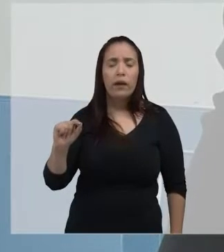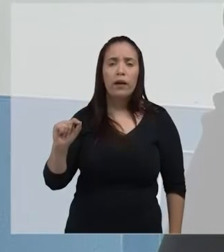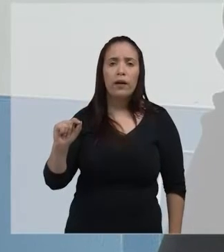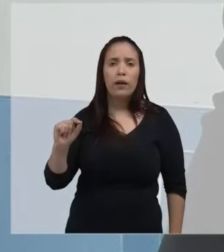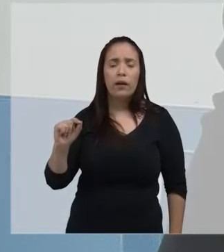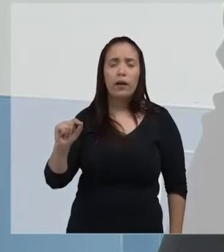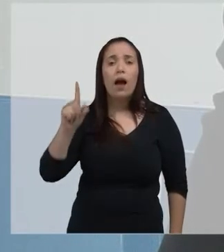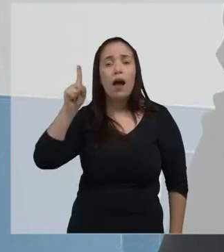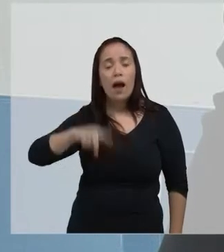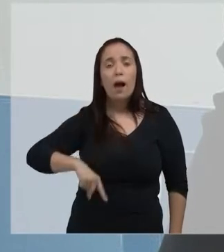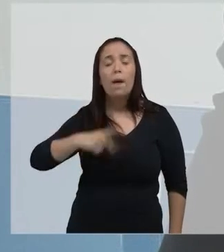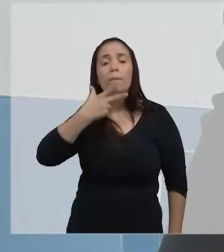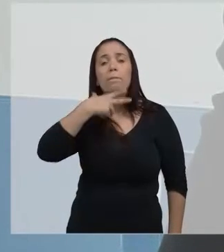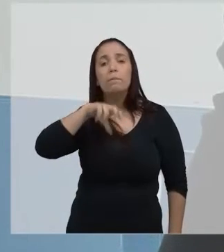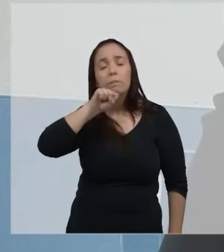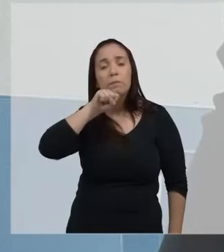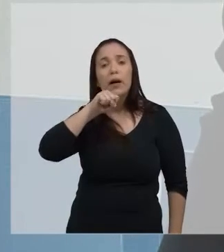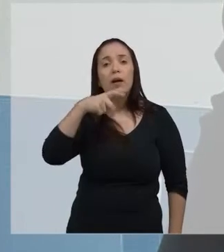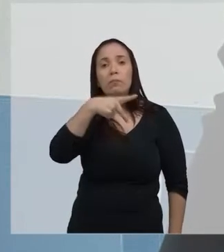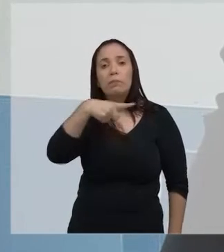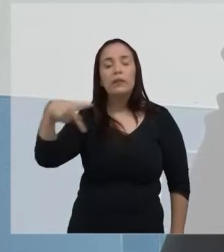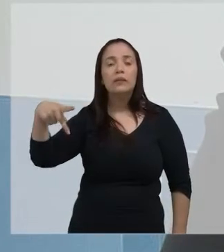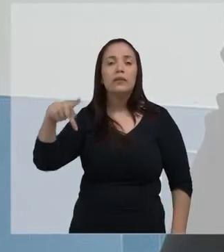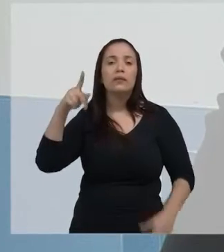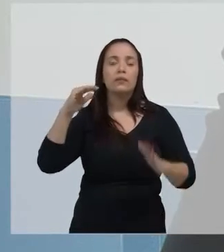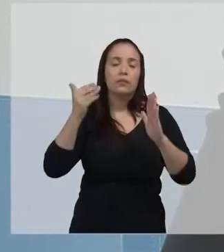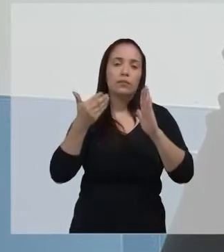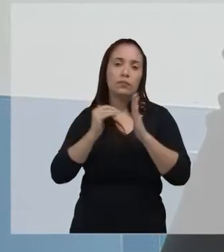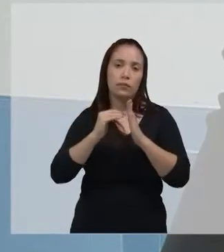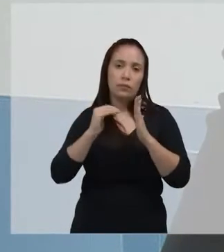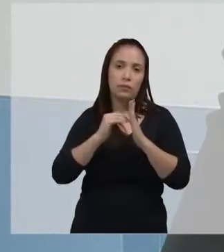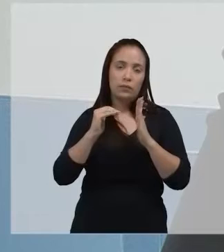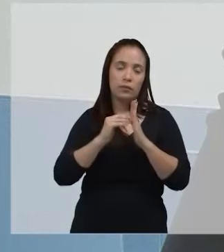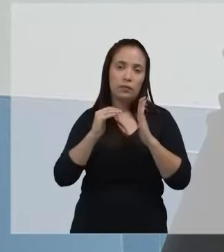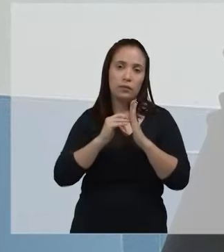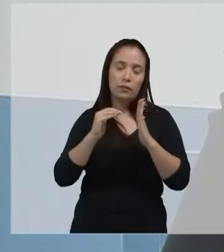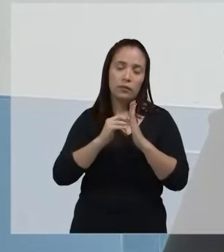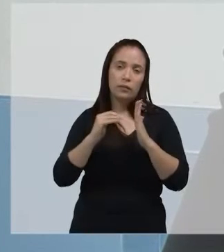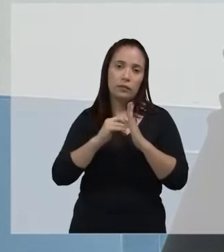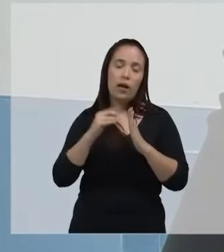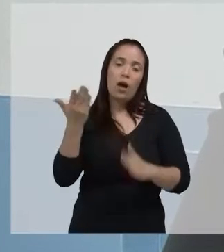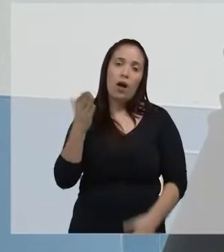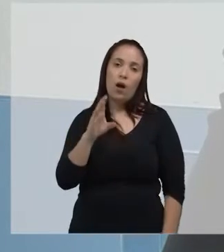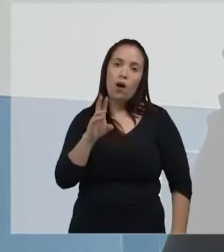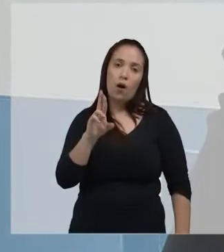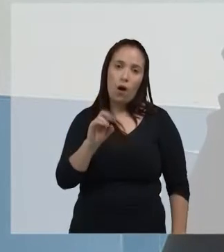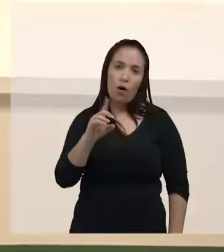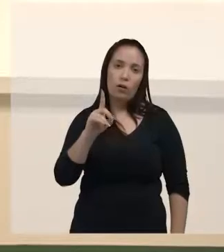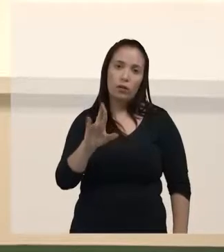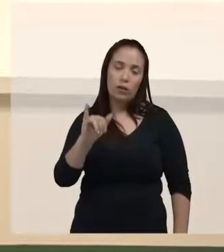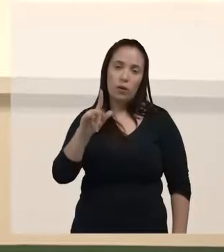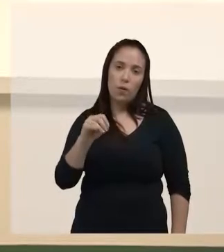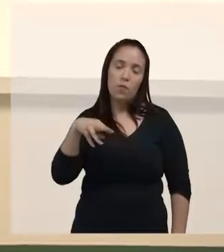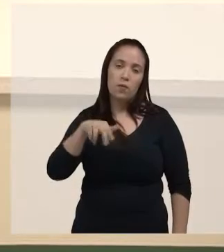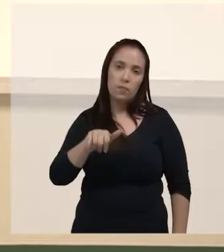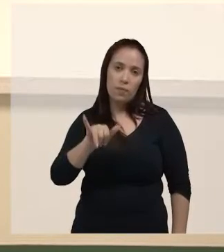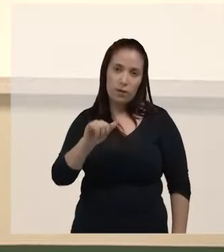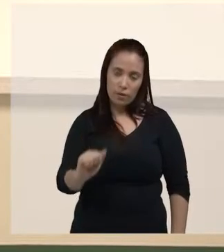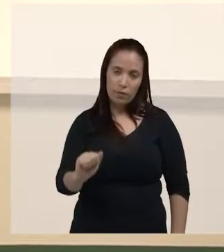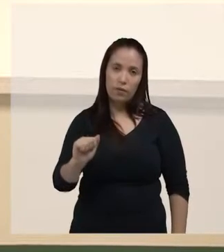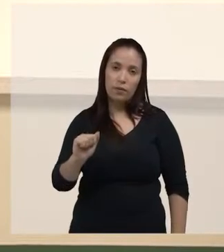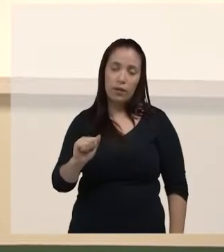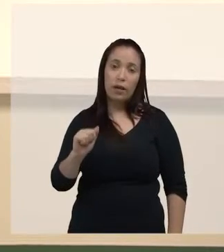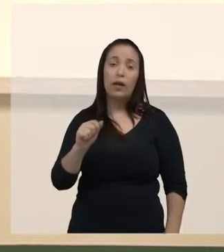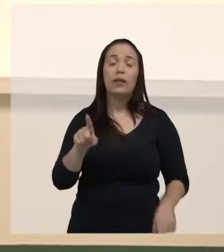é o pai do presidente da Câmara. Rodrigo Maia também, que é um político tradicional da região. Maia,